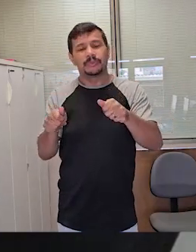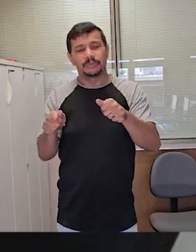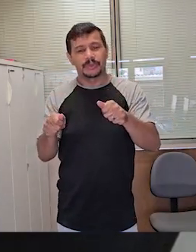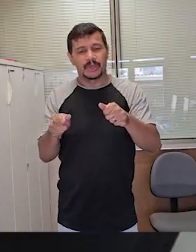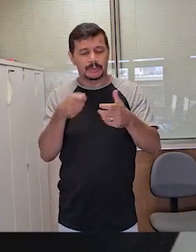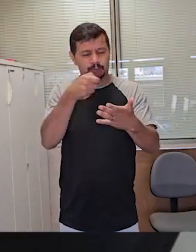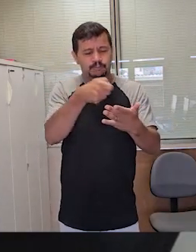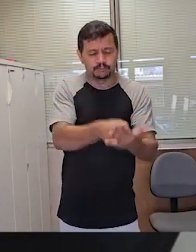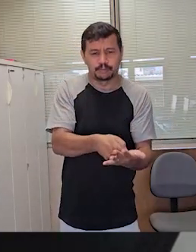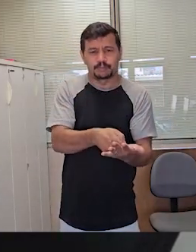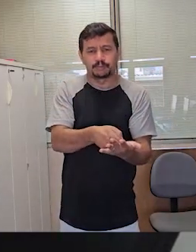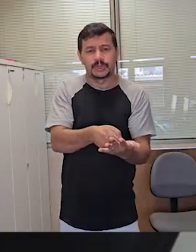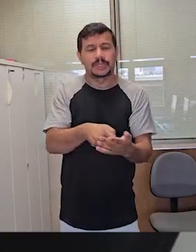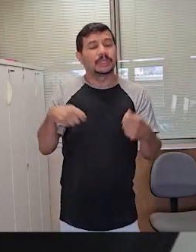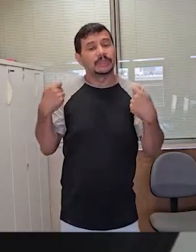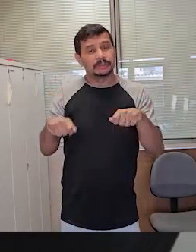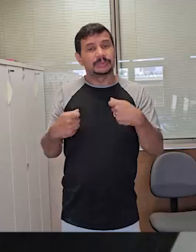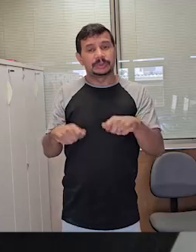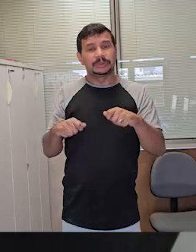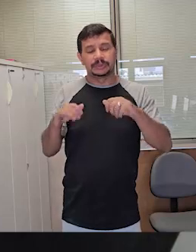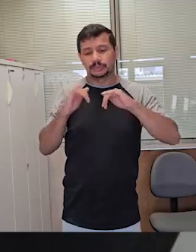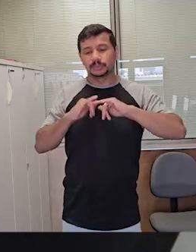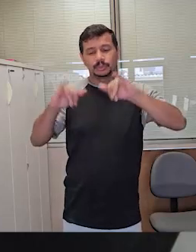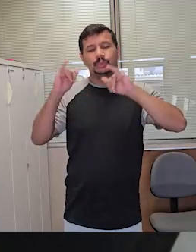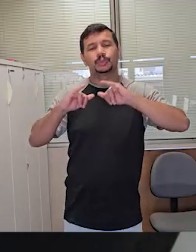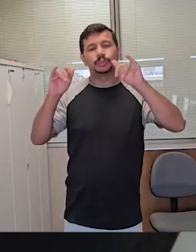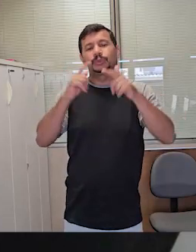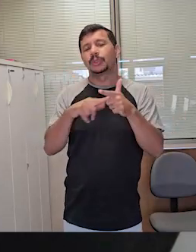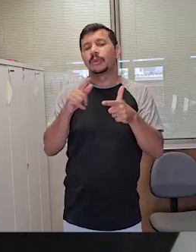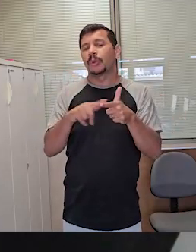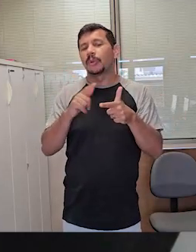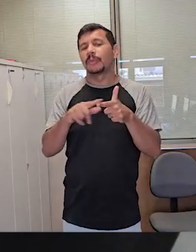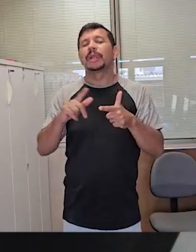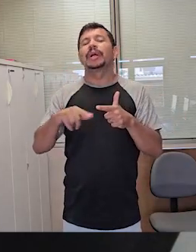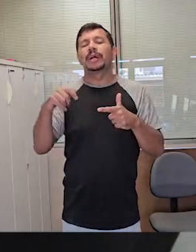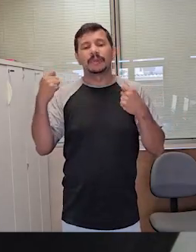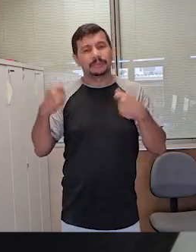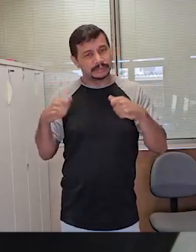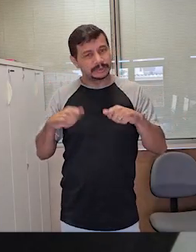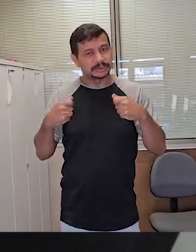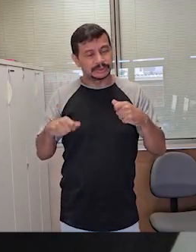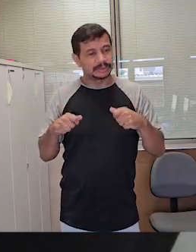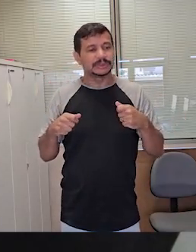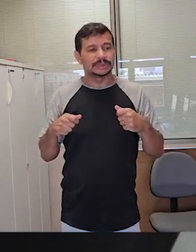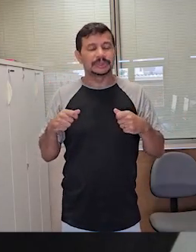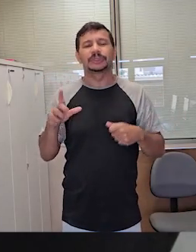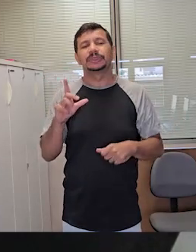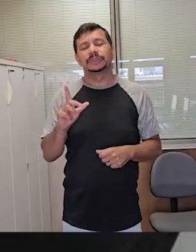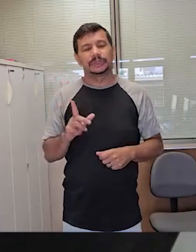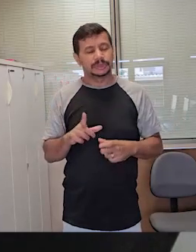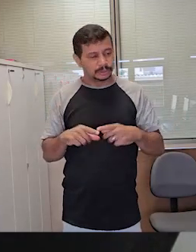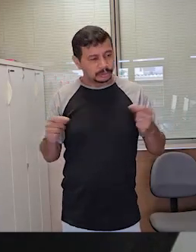traz imposição, mas ela traz as demandas para que aqui os problemas sejam resolvidos, né? É a participação popular da